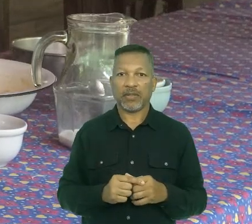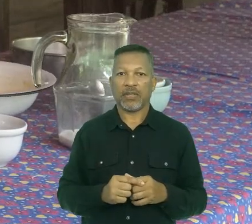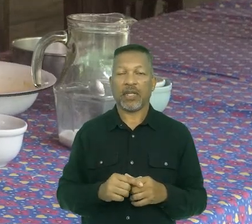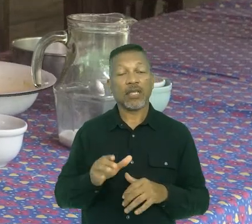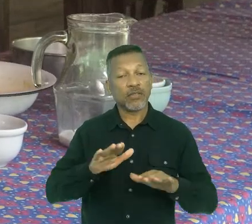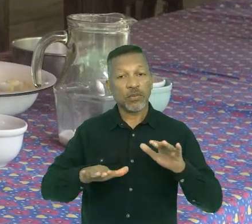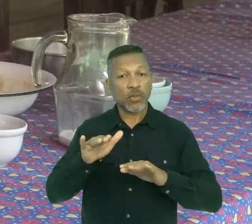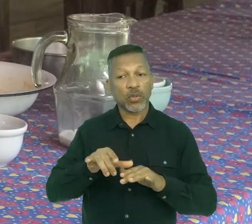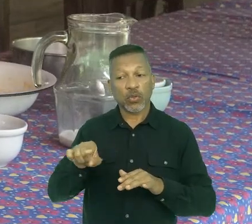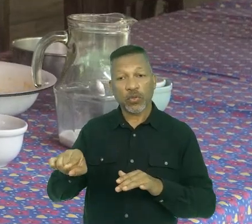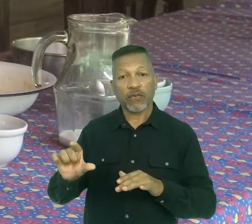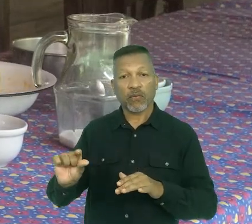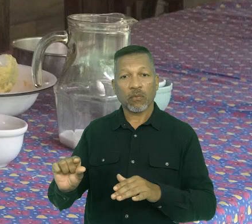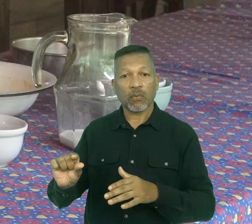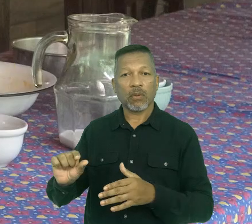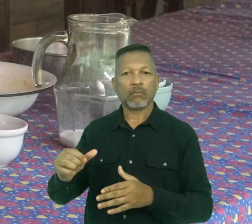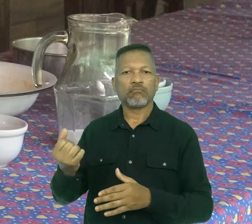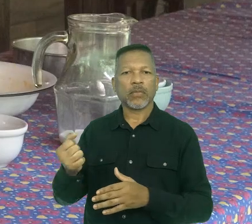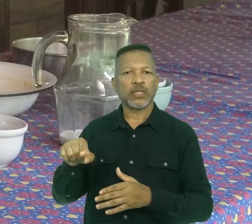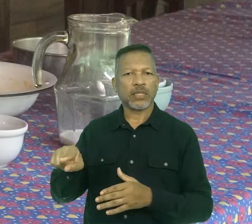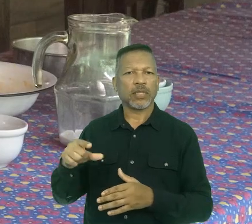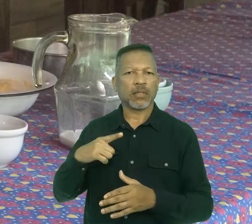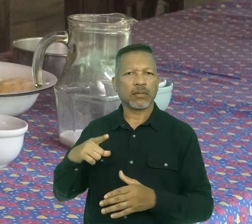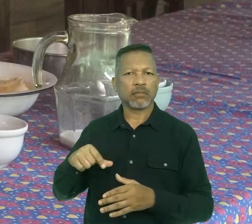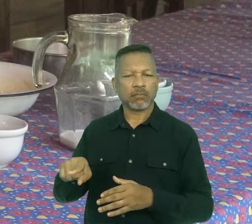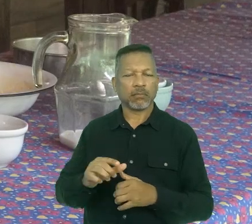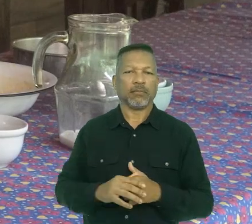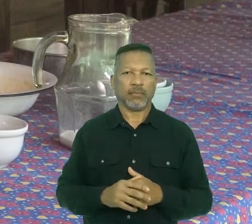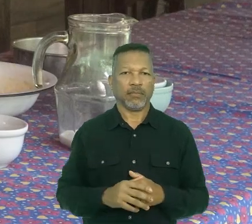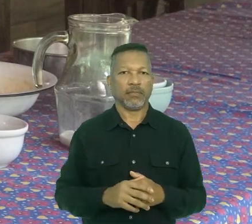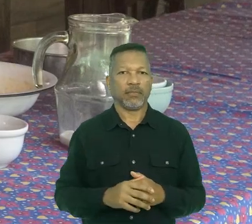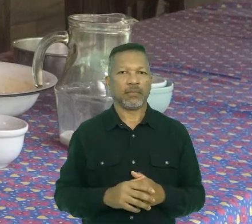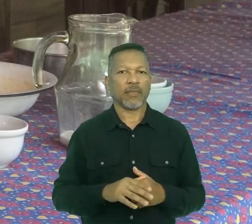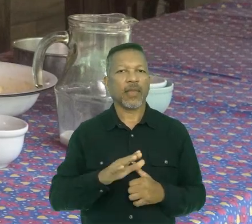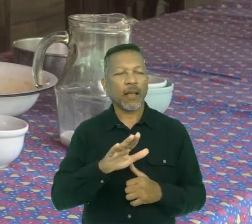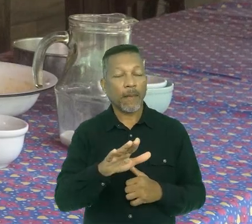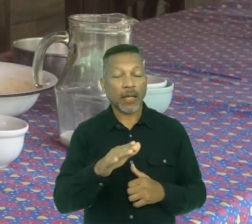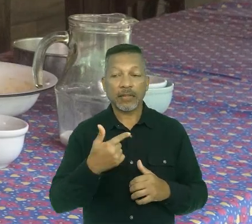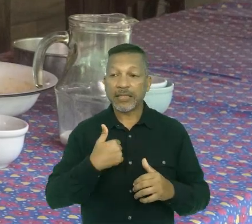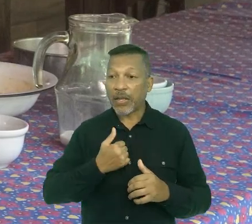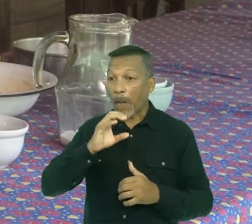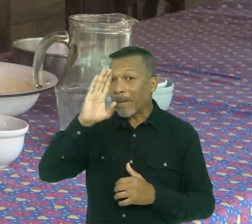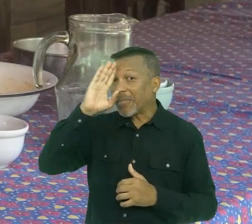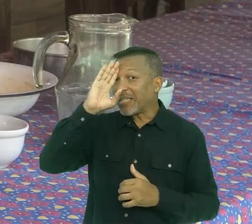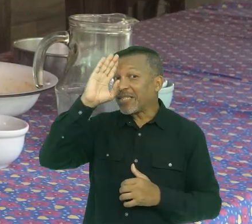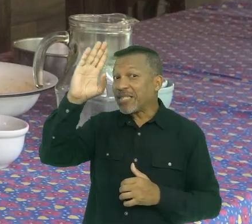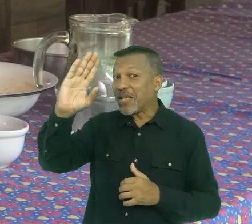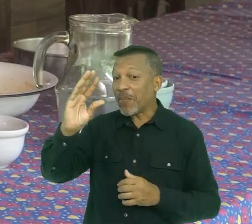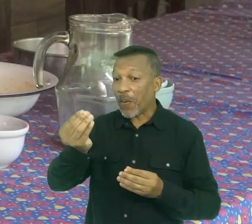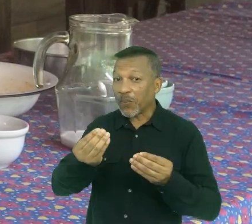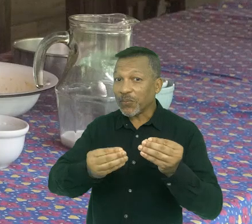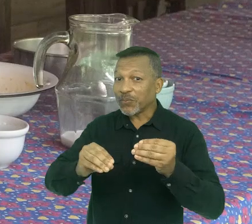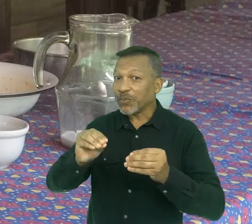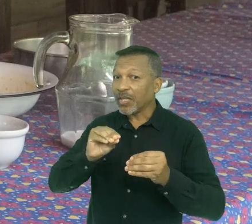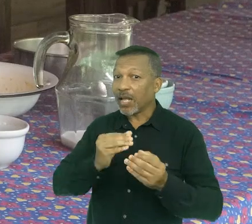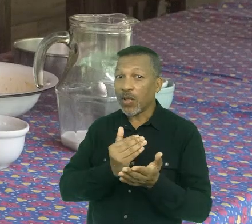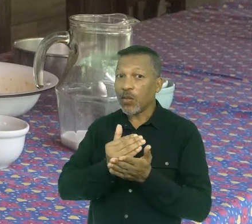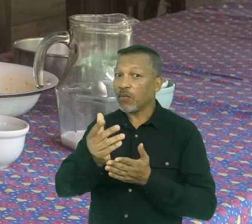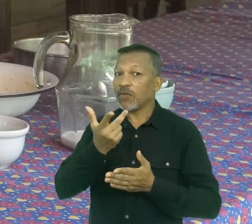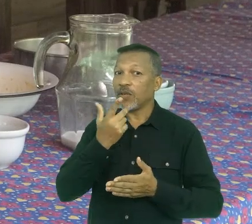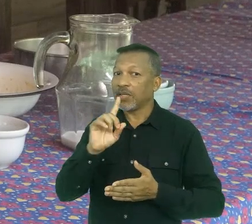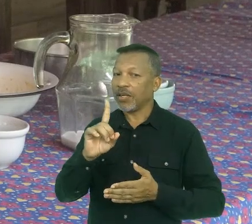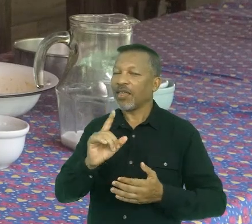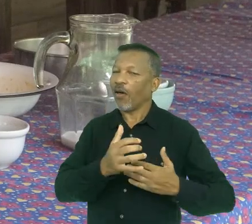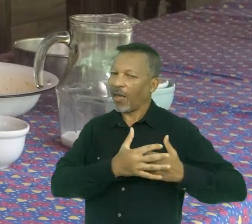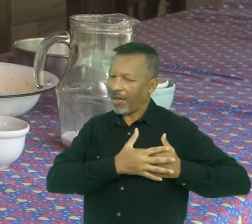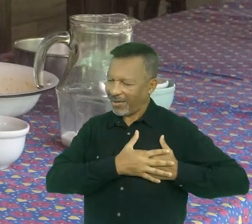talvez aquele resto de leite lá, tá? Mas tem um ingrediente que a Perpétua não falou no início, que é o